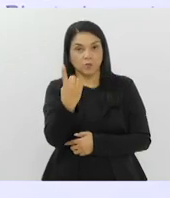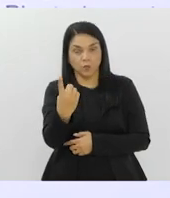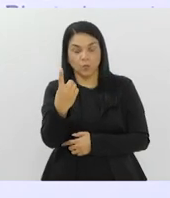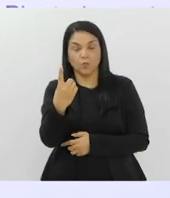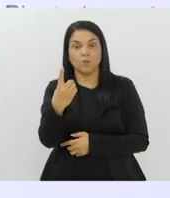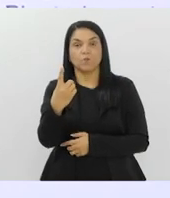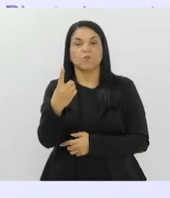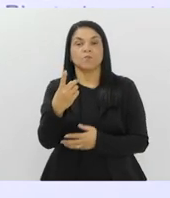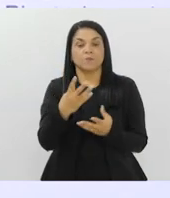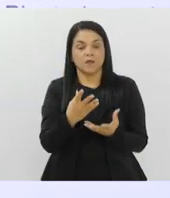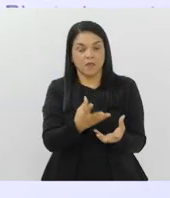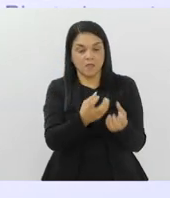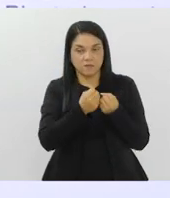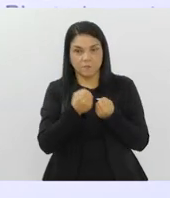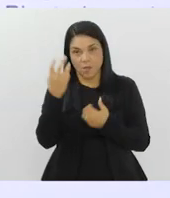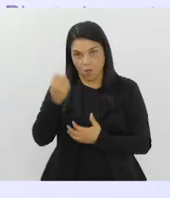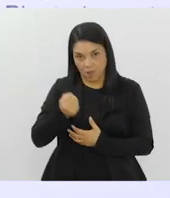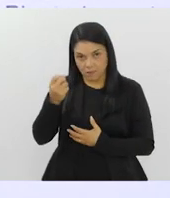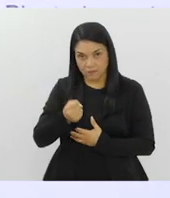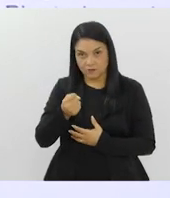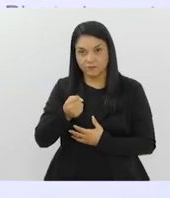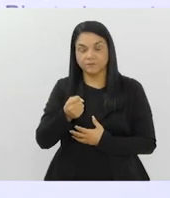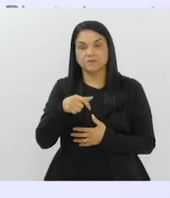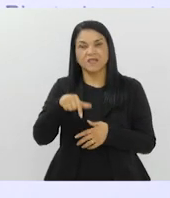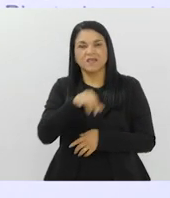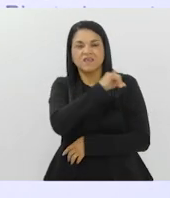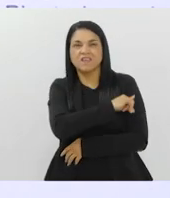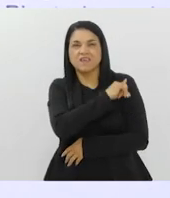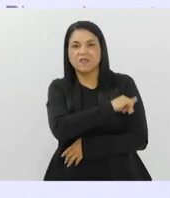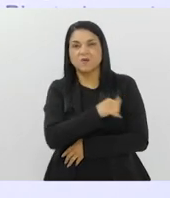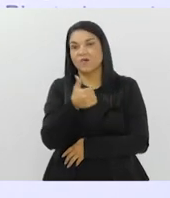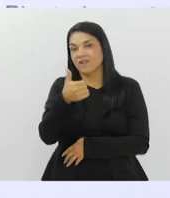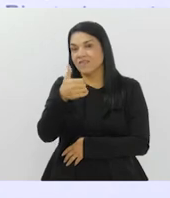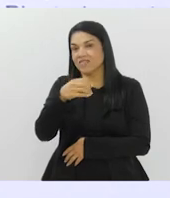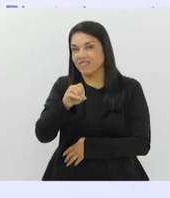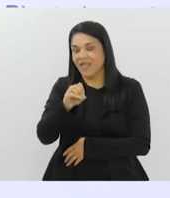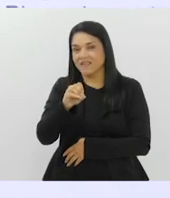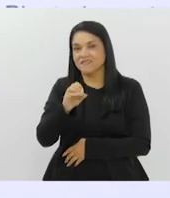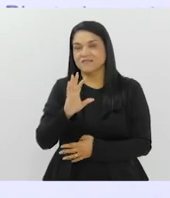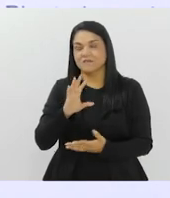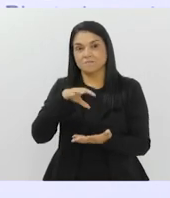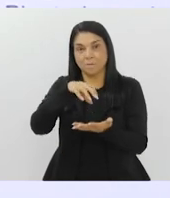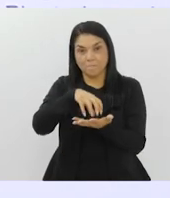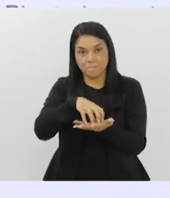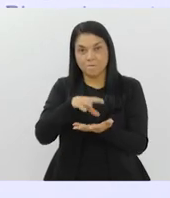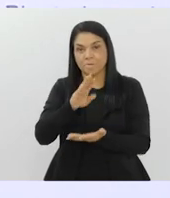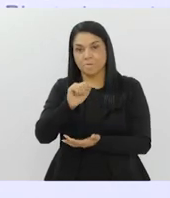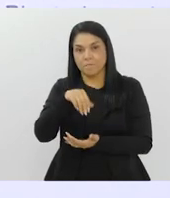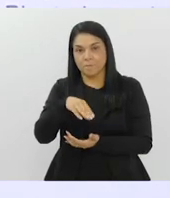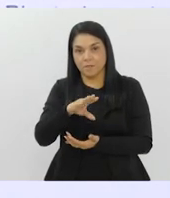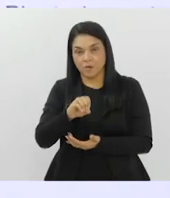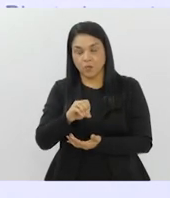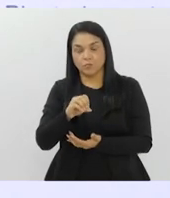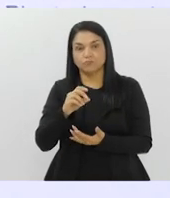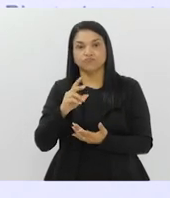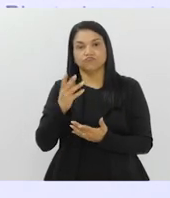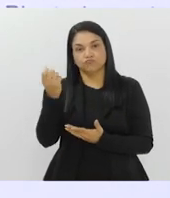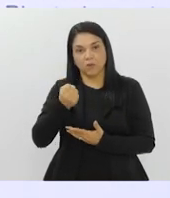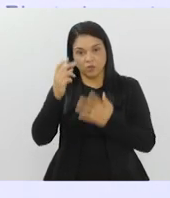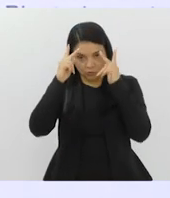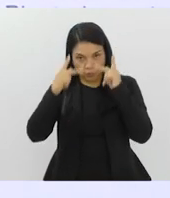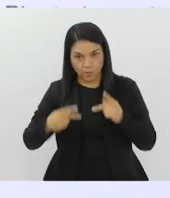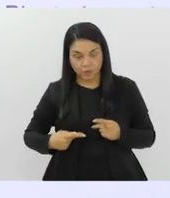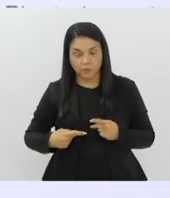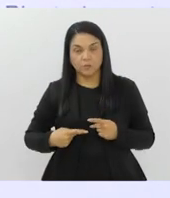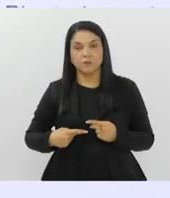a cidade do Rio detém 10 bancos de leite humano e 7 postos de coleta de